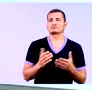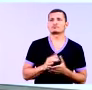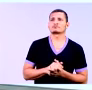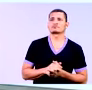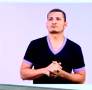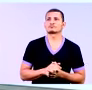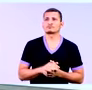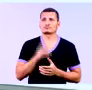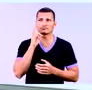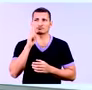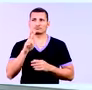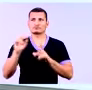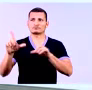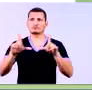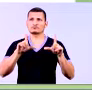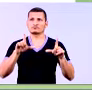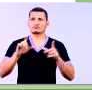na tela, por favor,